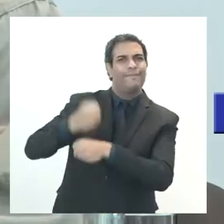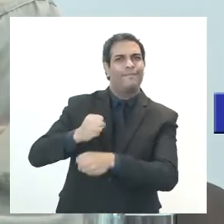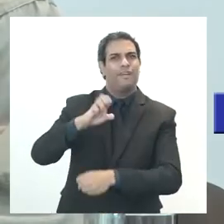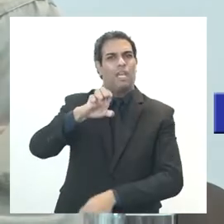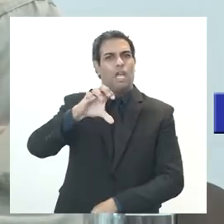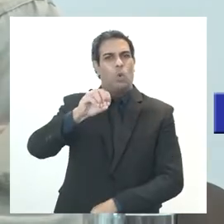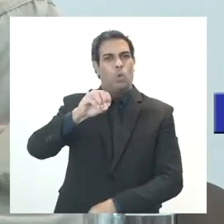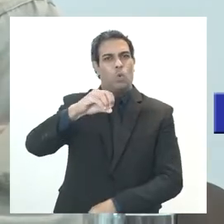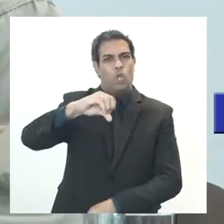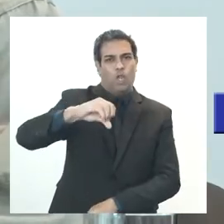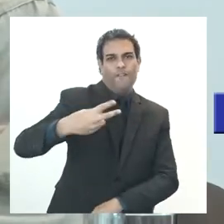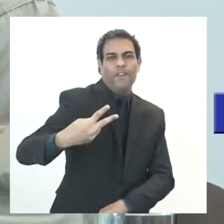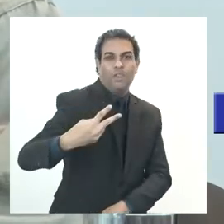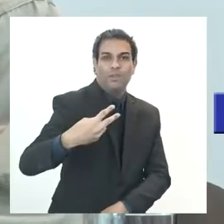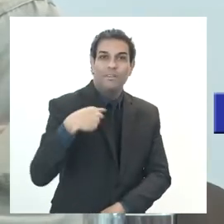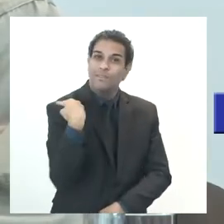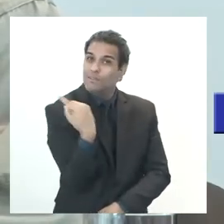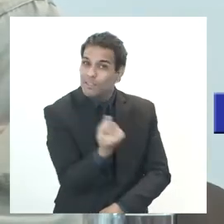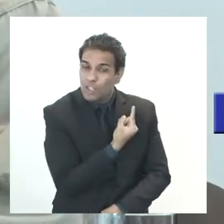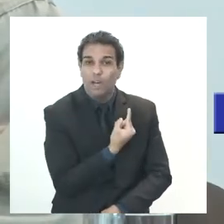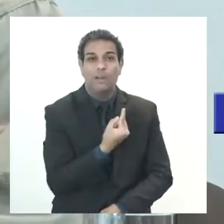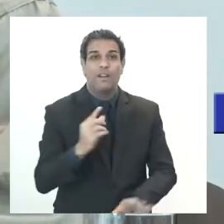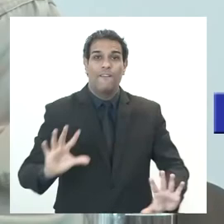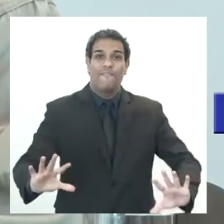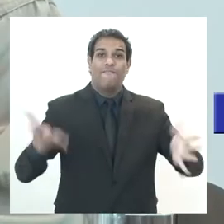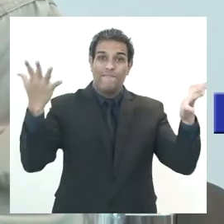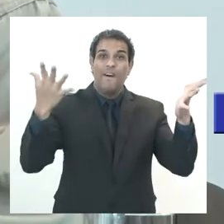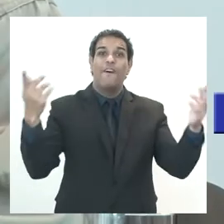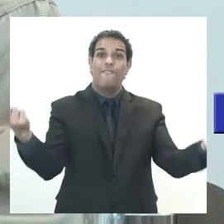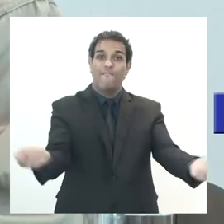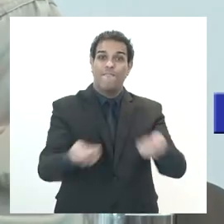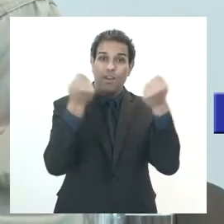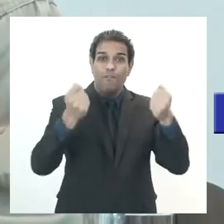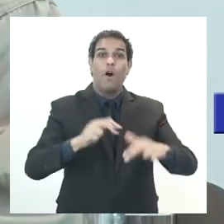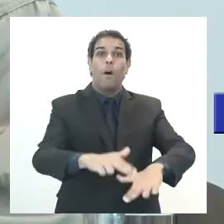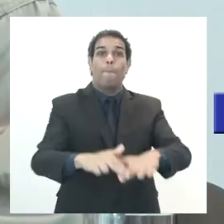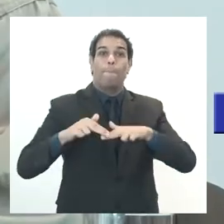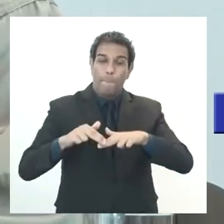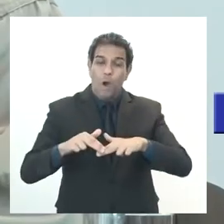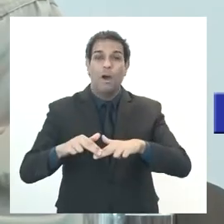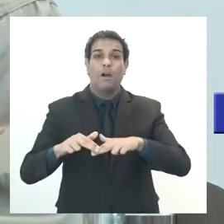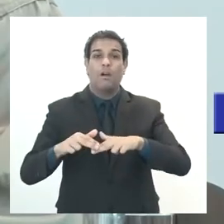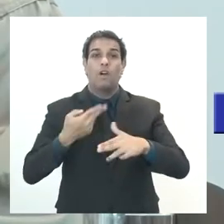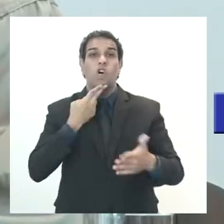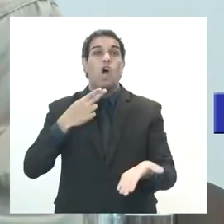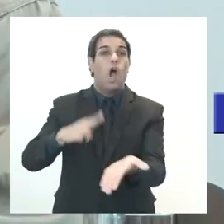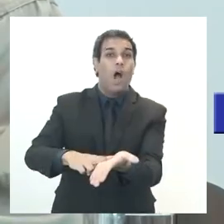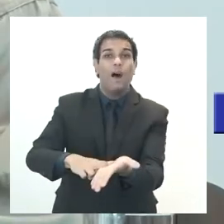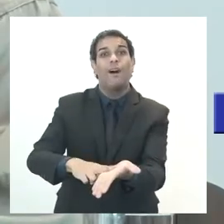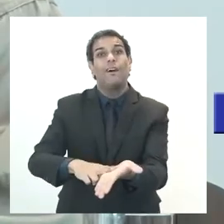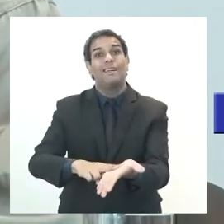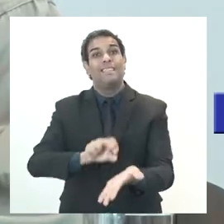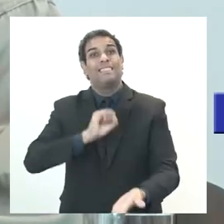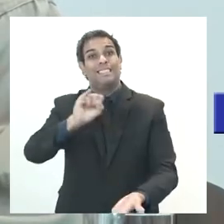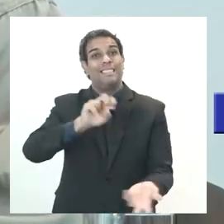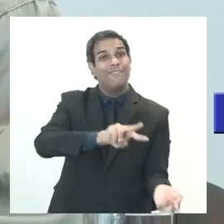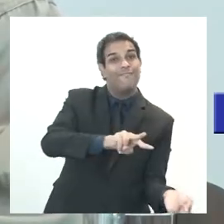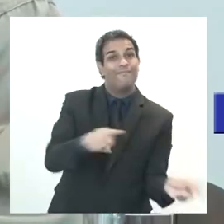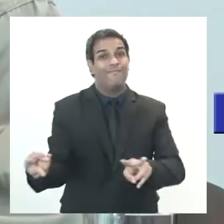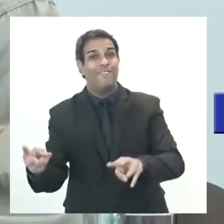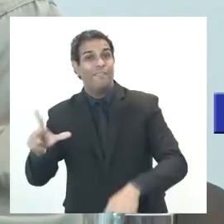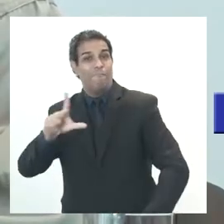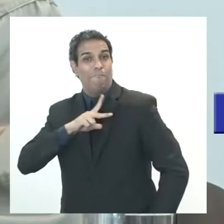todos esses grandes eventos que acontece no Brasil e diz que caiu do correio privatizando Correios ainda a gente gera